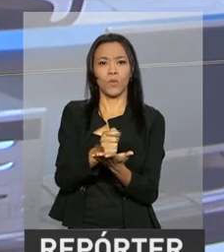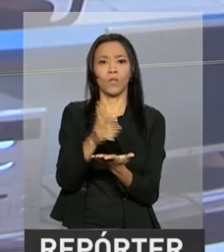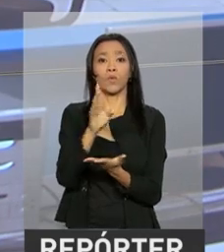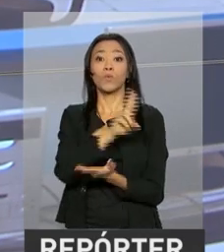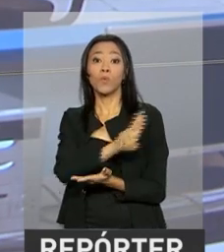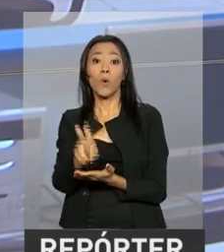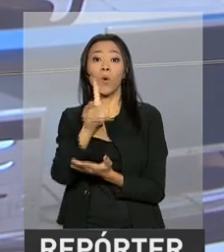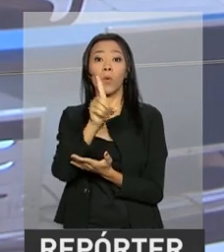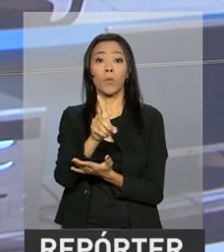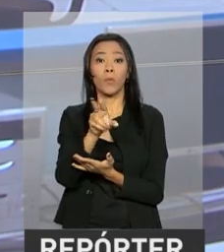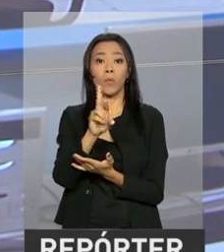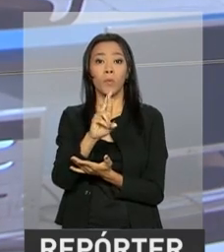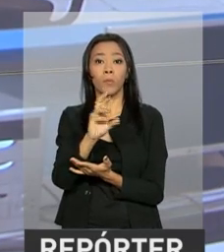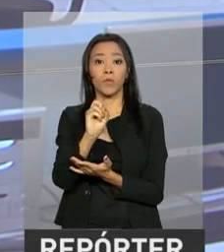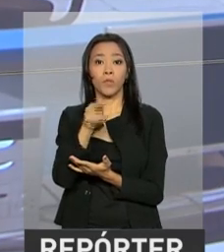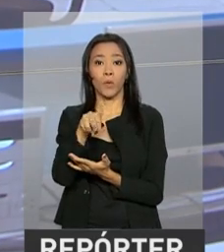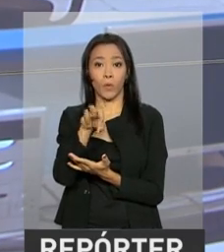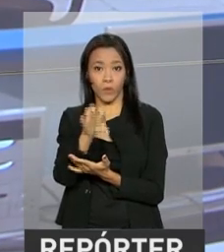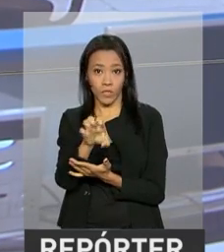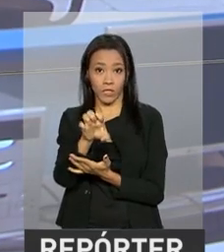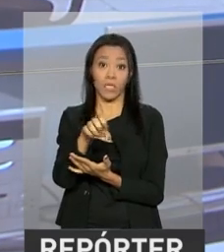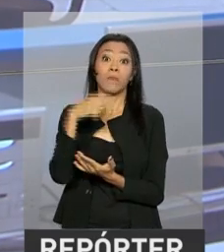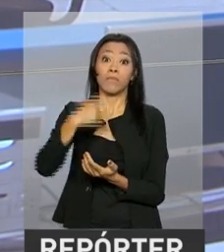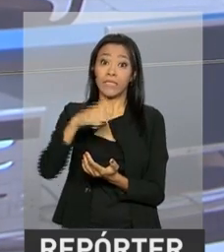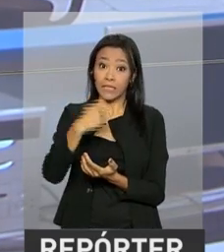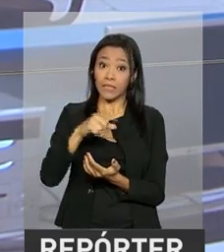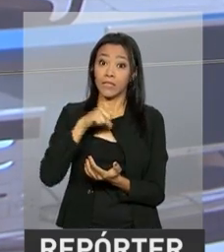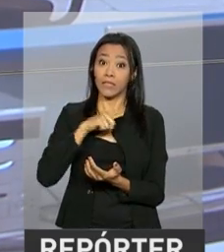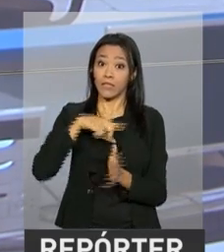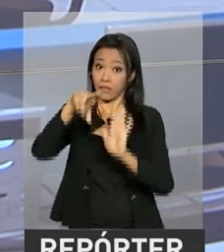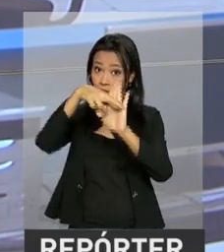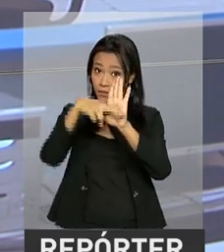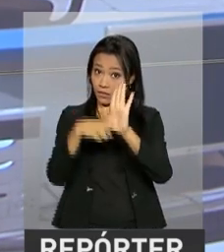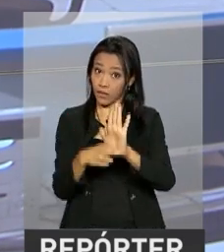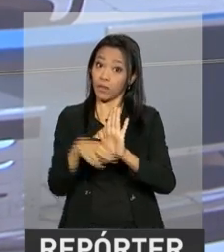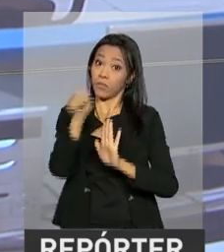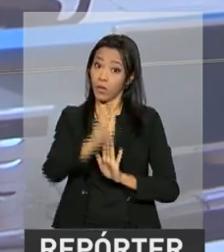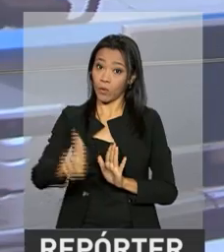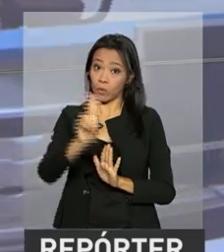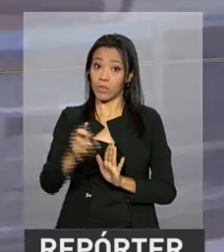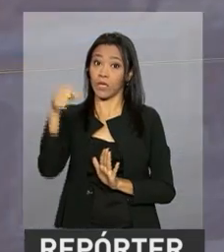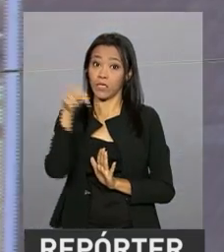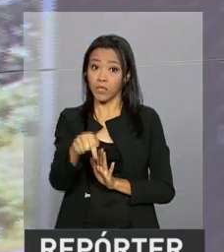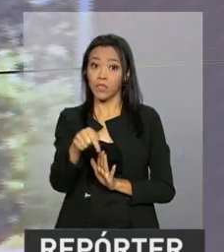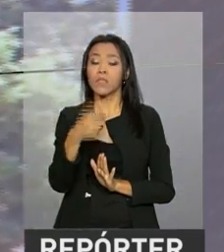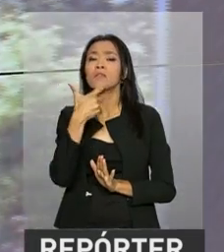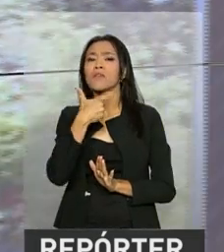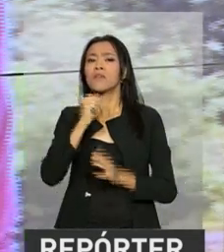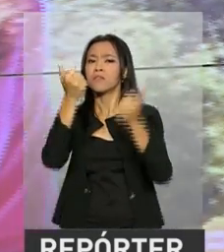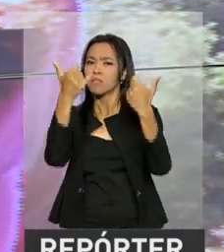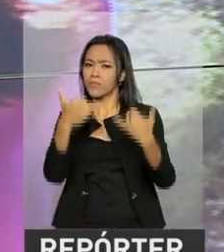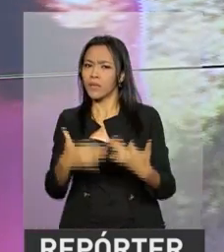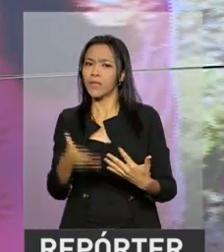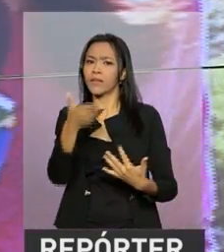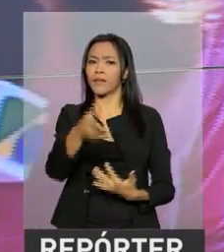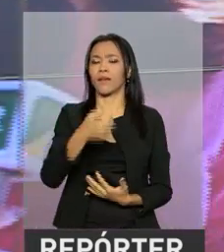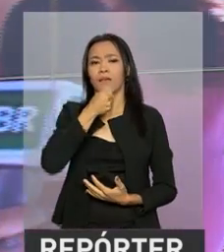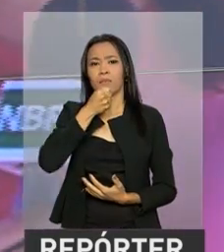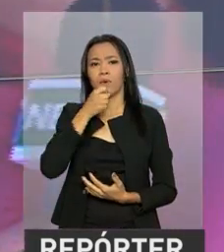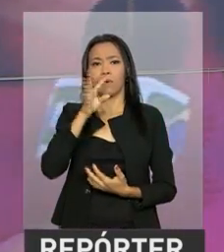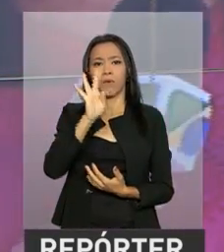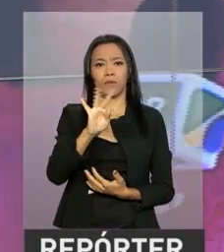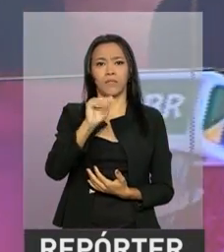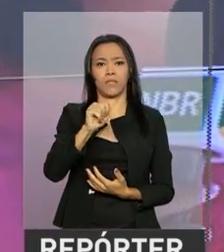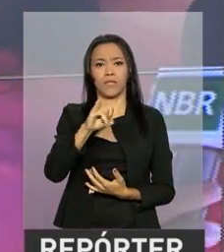ficar atento. A Anatel exige registro para a operação desses equipamentos. E quem explica para a gente é a repórter Thaísa